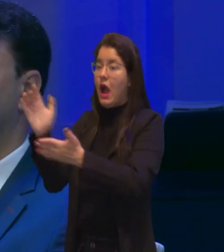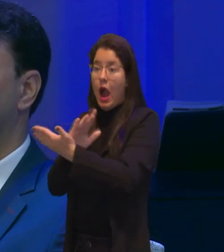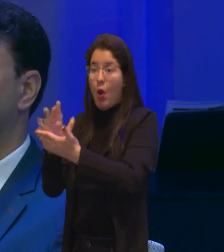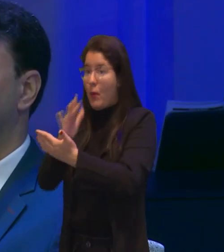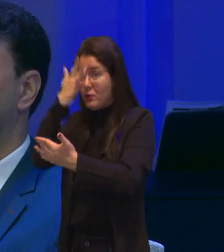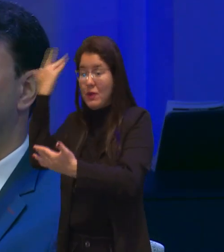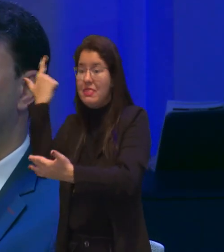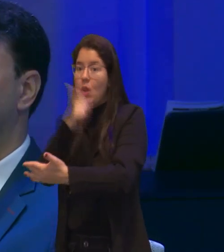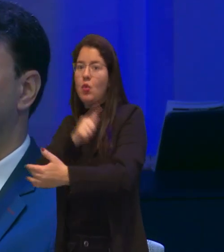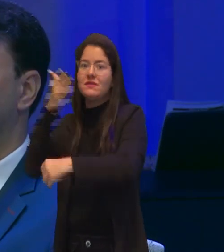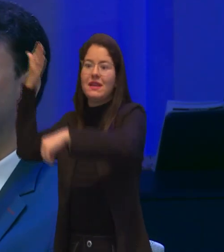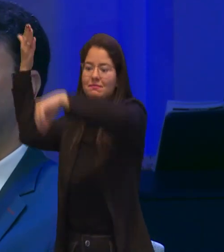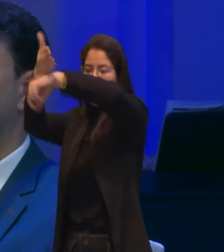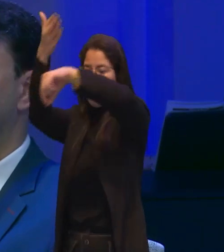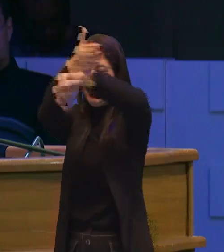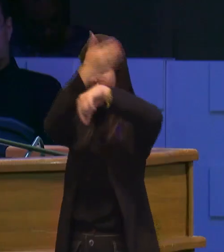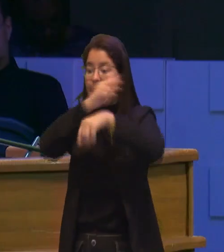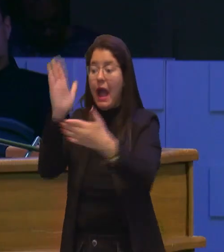um homem